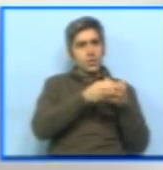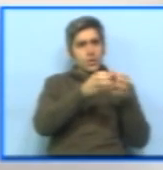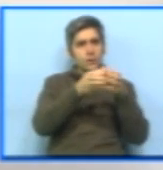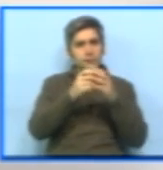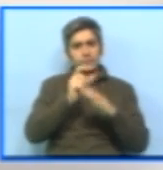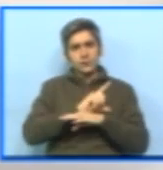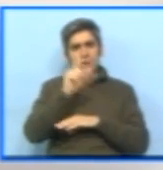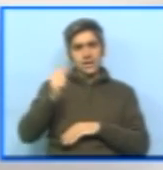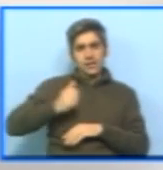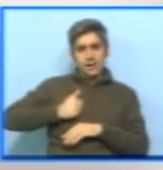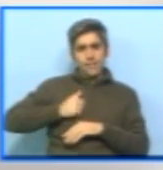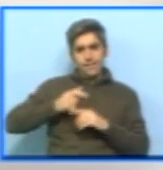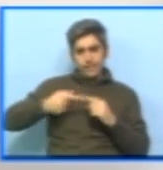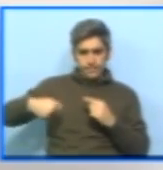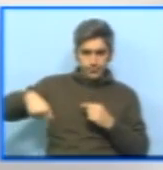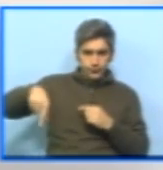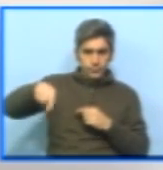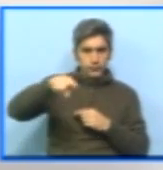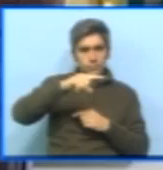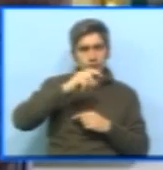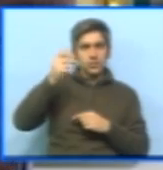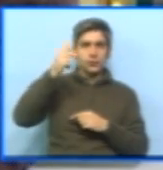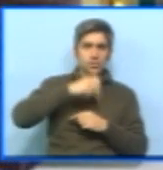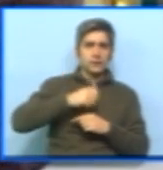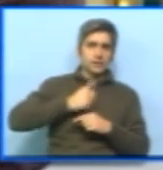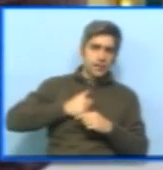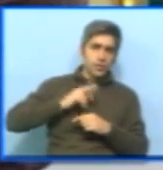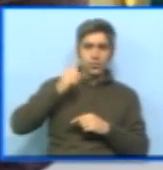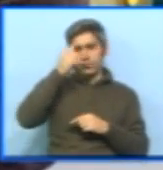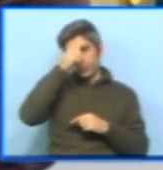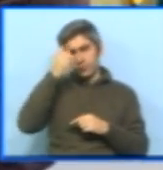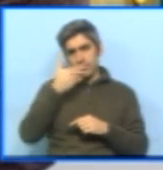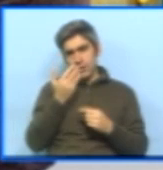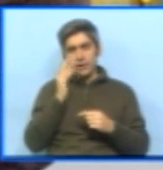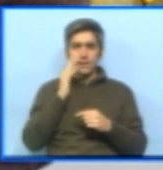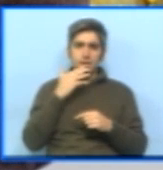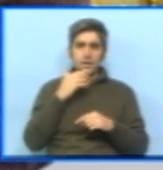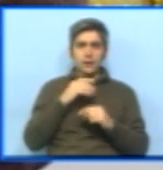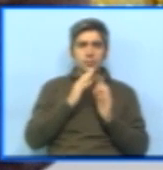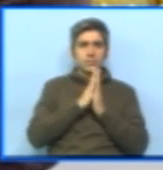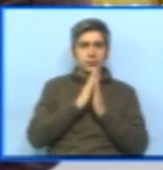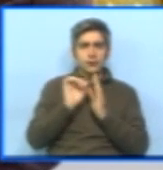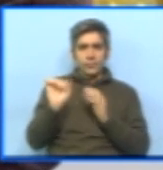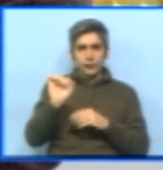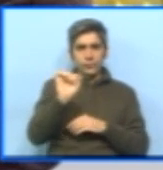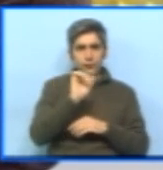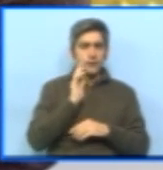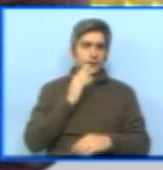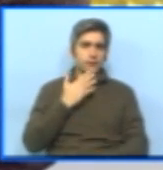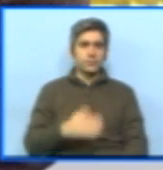no sábado e chega também no sábado, ou no domingo de manhã, consoante também a questão da paróquia e da comunidade